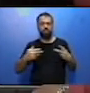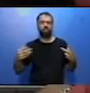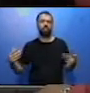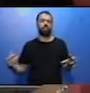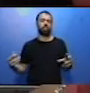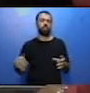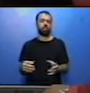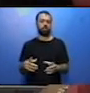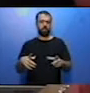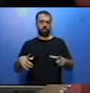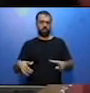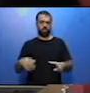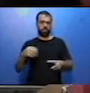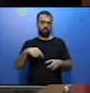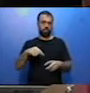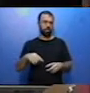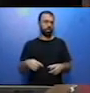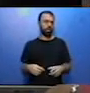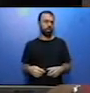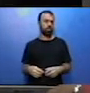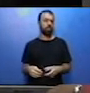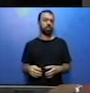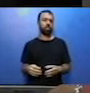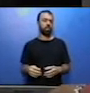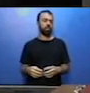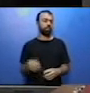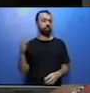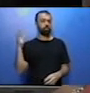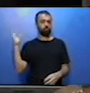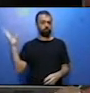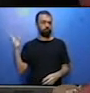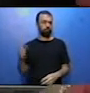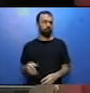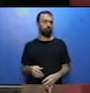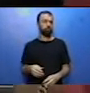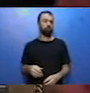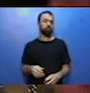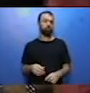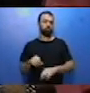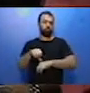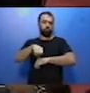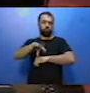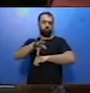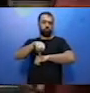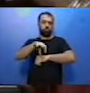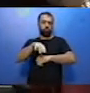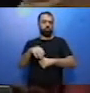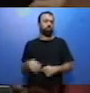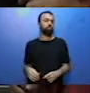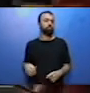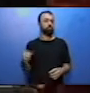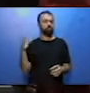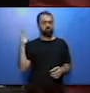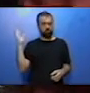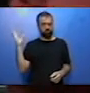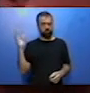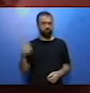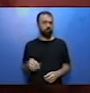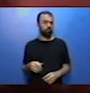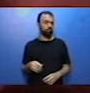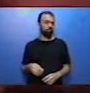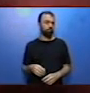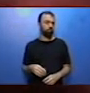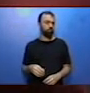energéticos os construtores e os reguladores sugestão de um cardápio equilibrado de um dia